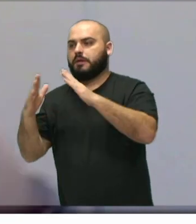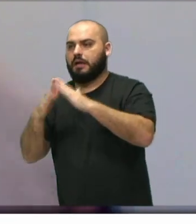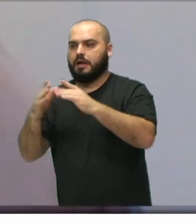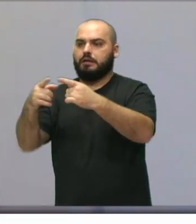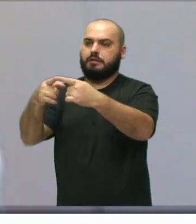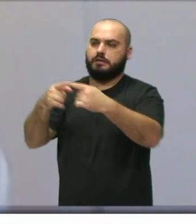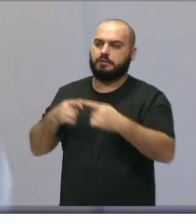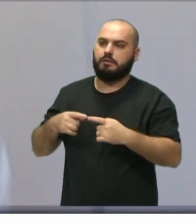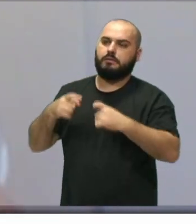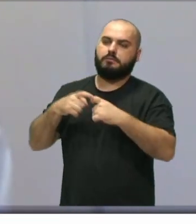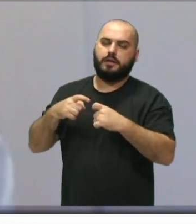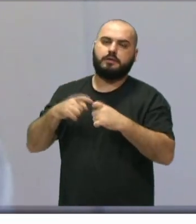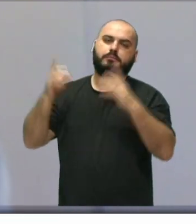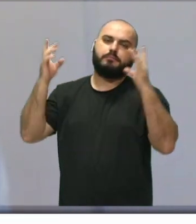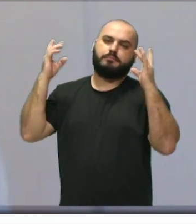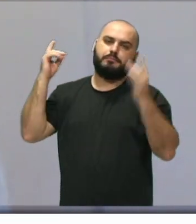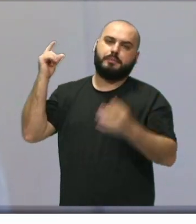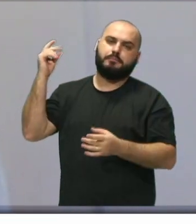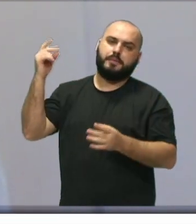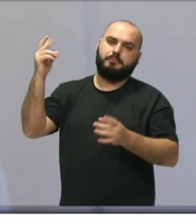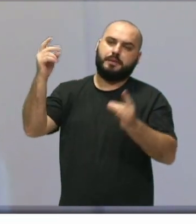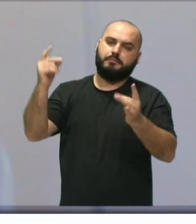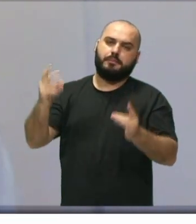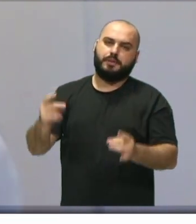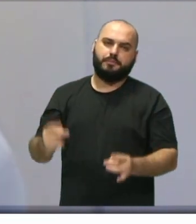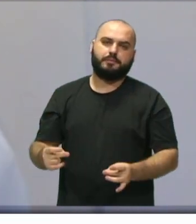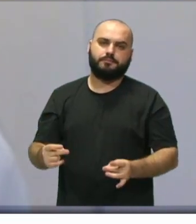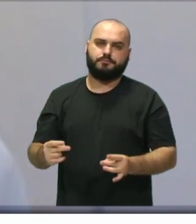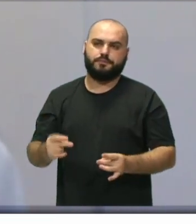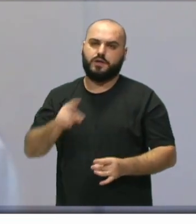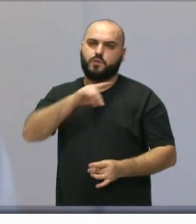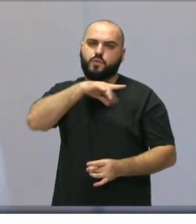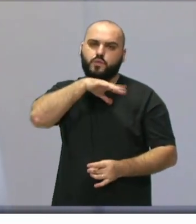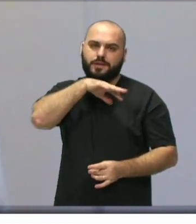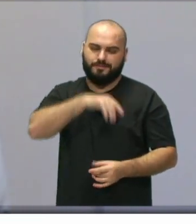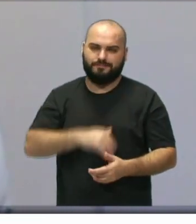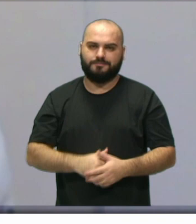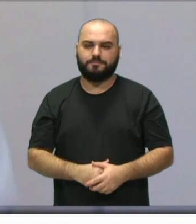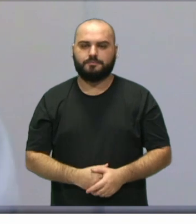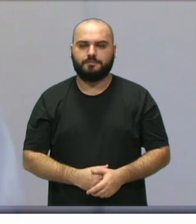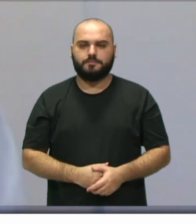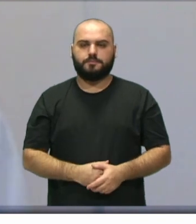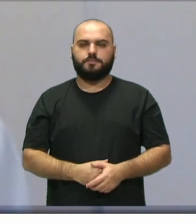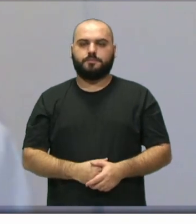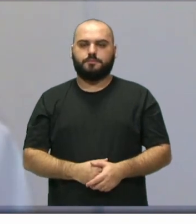e fica esse ciclo que é vicioso e ruim.